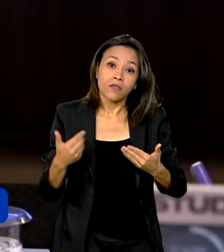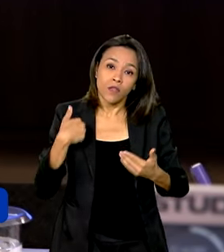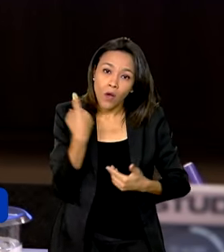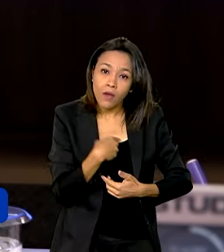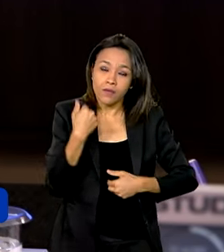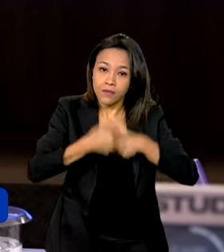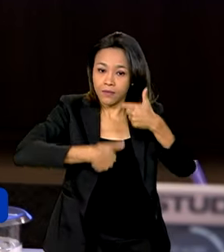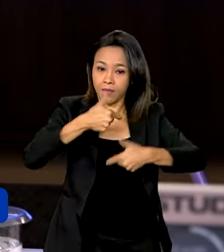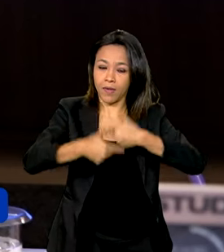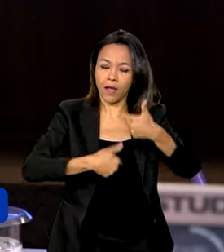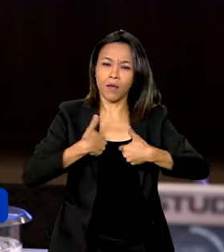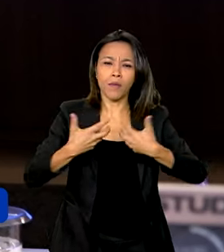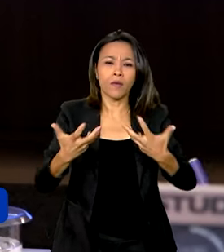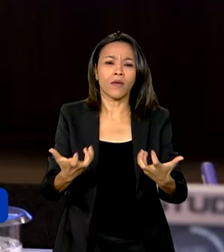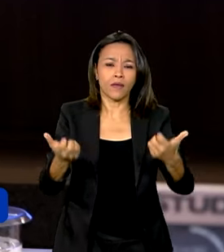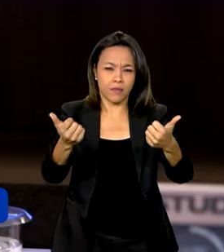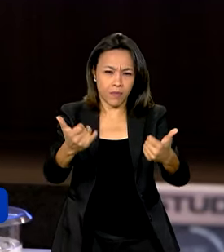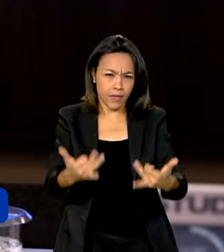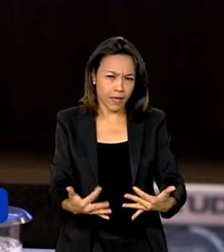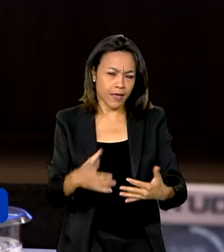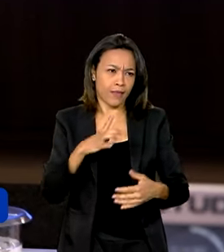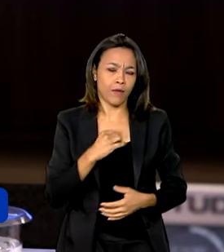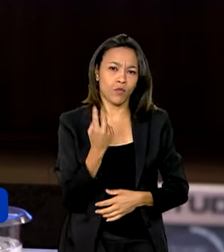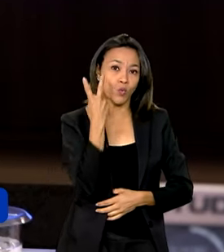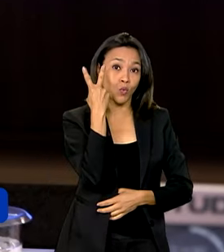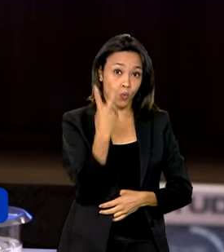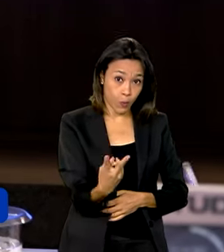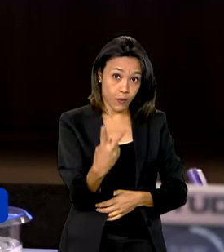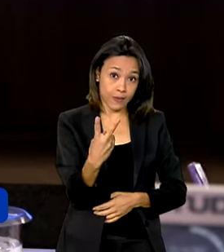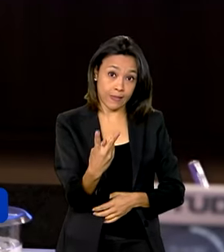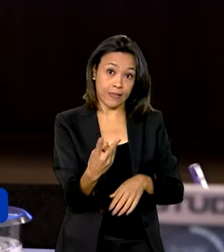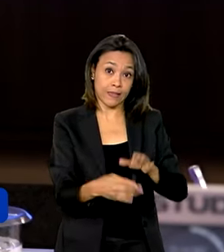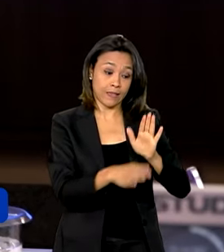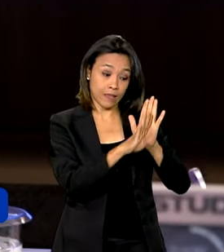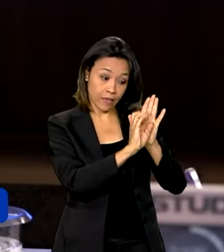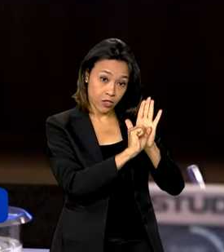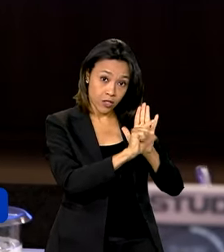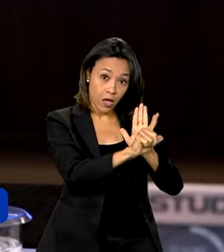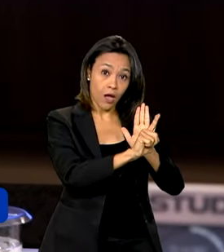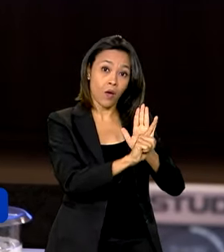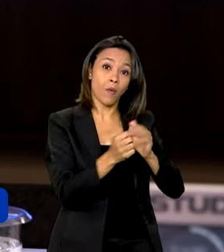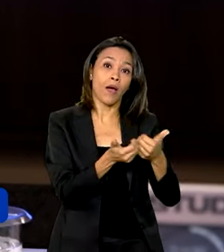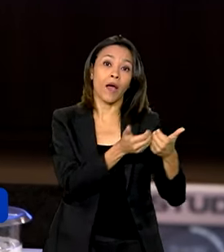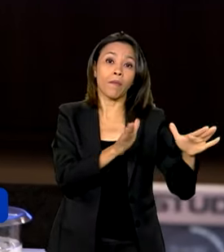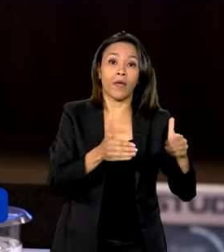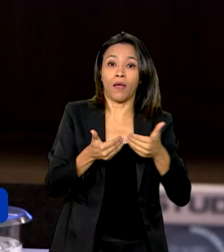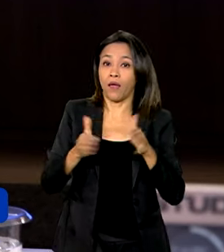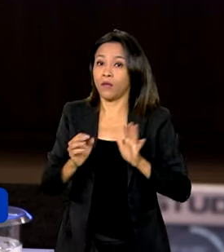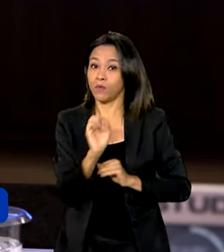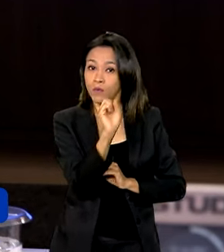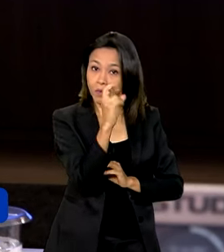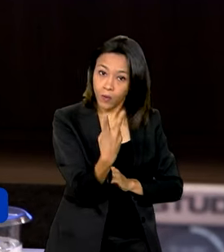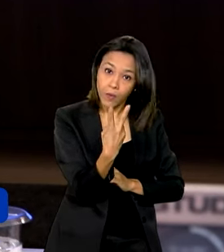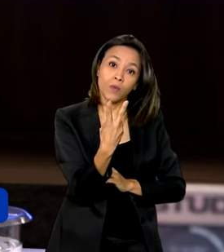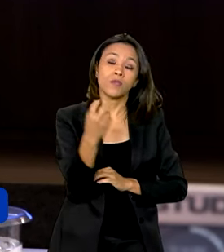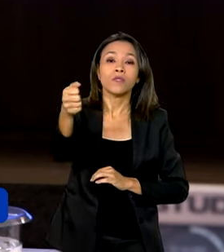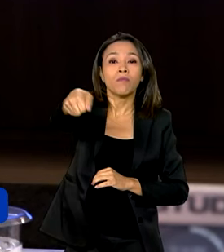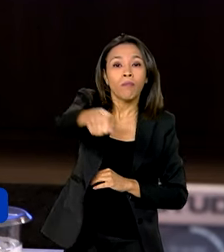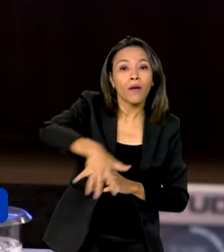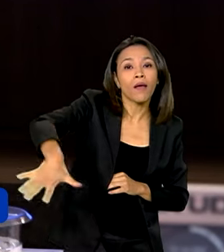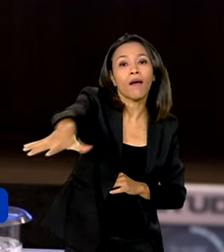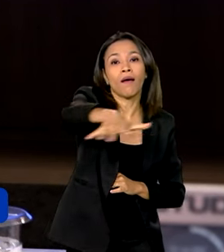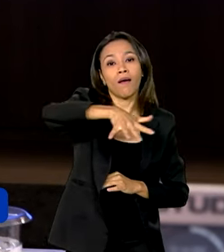do eu quero destacar aqui que nós estamos com dois editais eh abertos para o complexo econômico